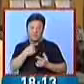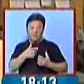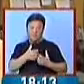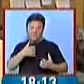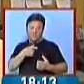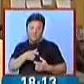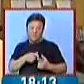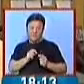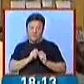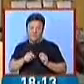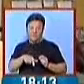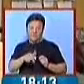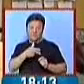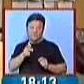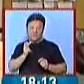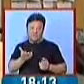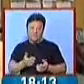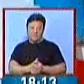têm destacado ao longo deste centenário.